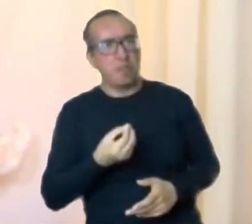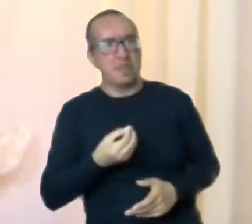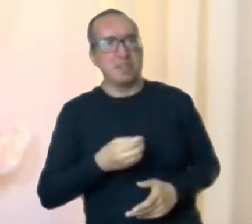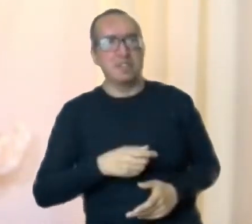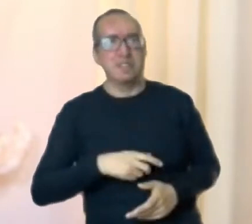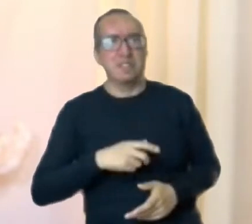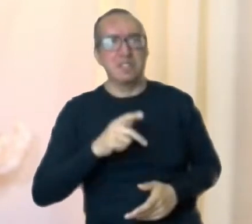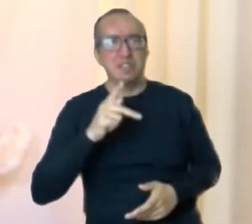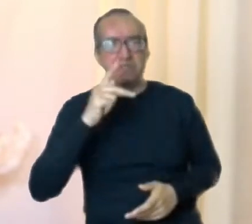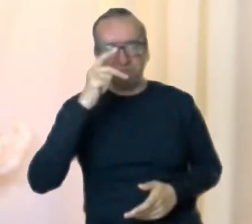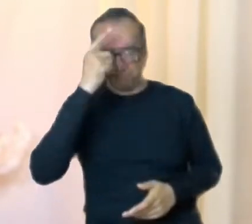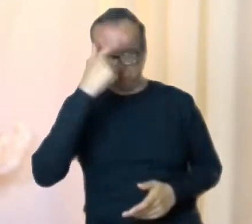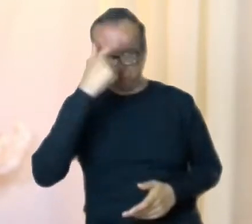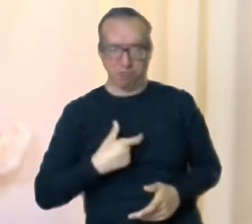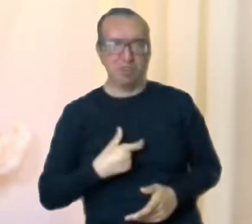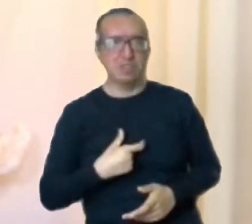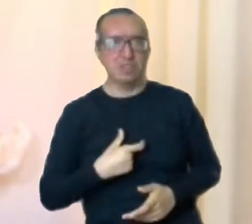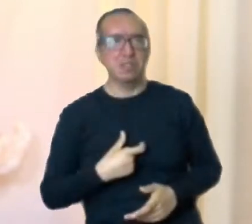seu próprio umbigo.